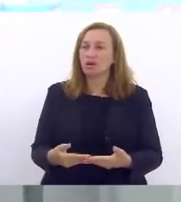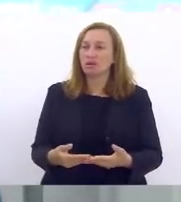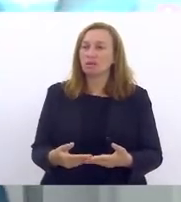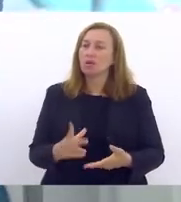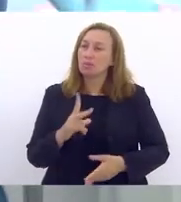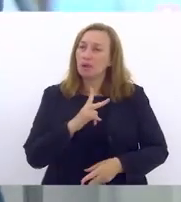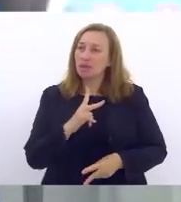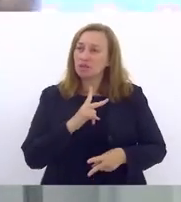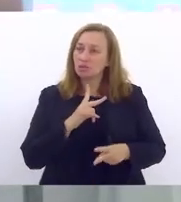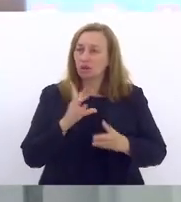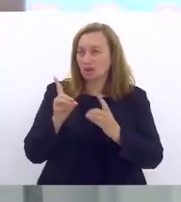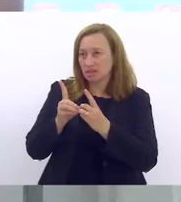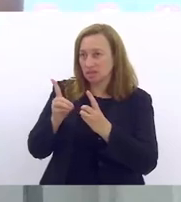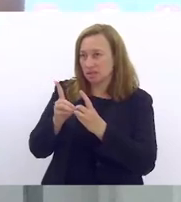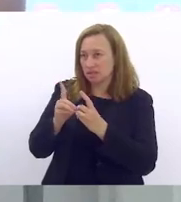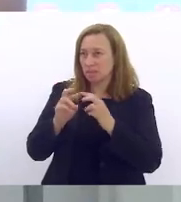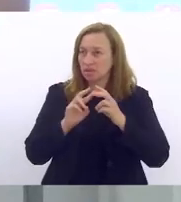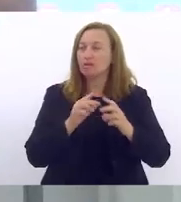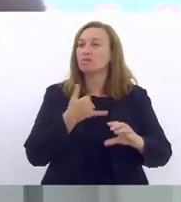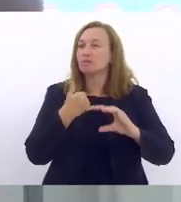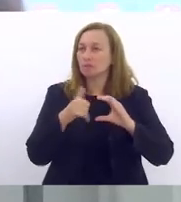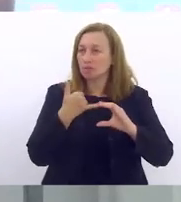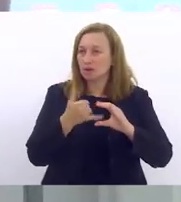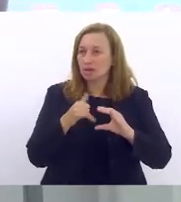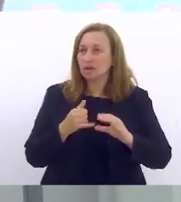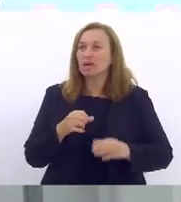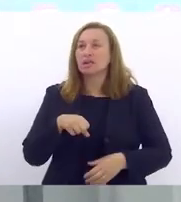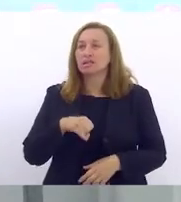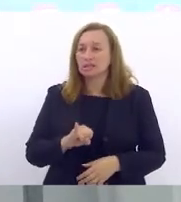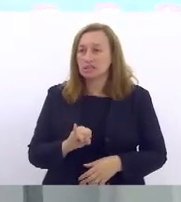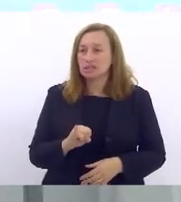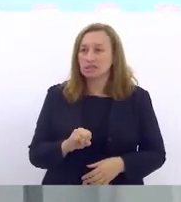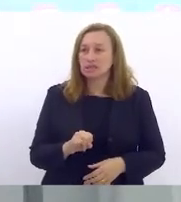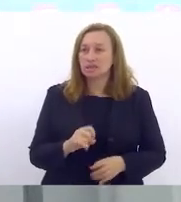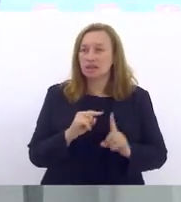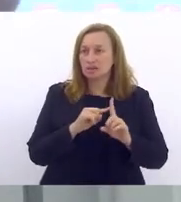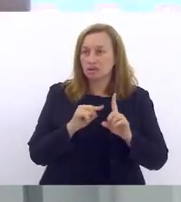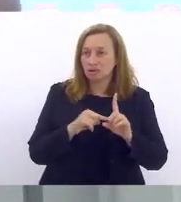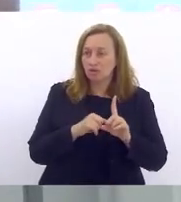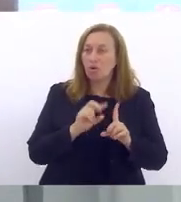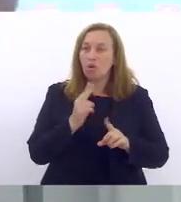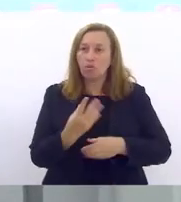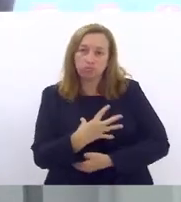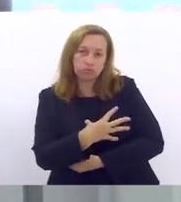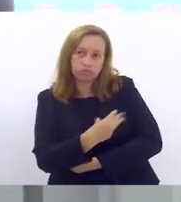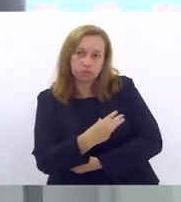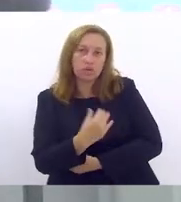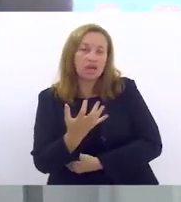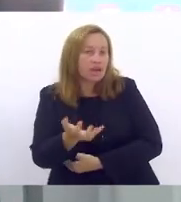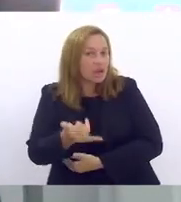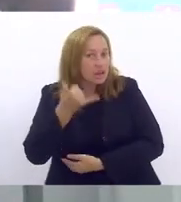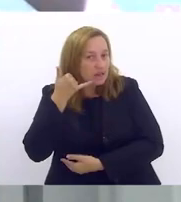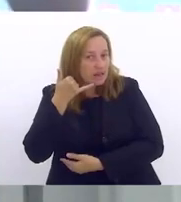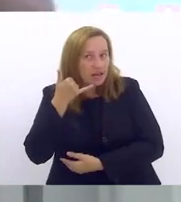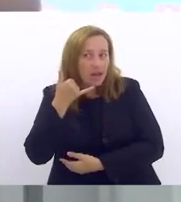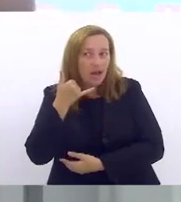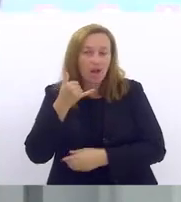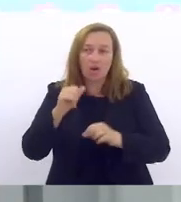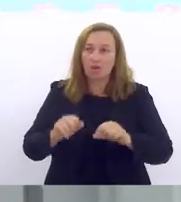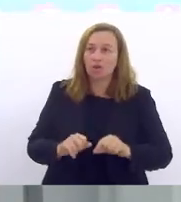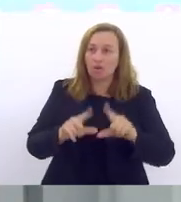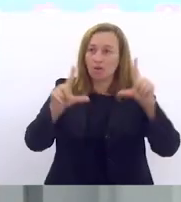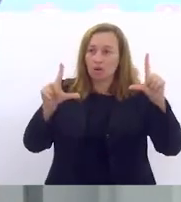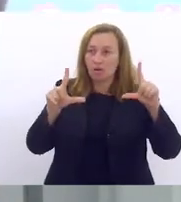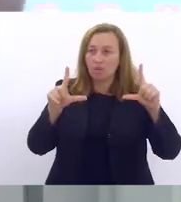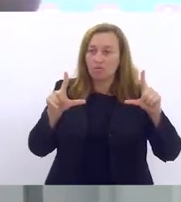individual, também pelo WhatsApp. Se a acolhida, seja ela gestante ou puérpera, quer fazer uma ligação, uma videochamada, ou só